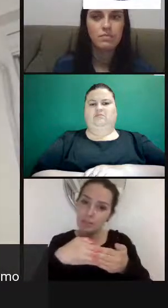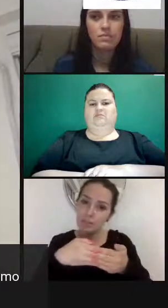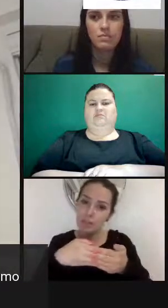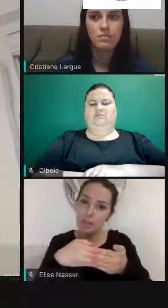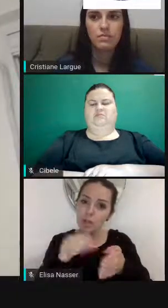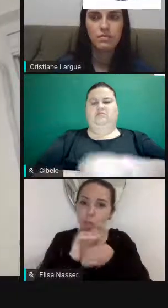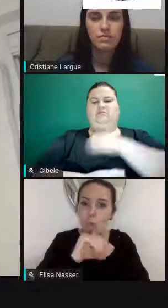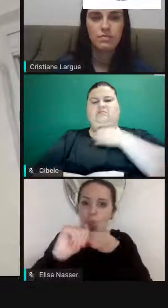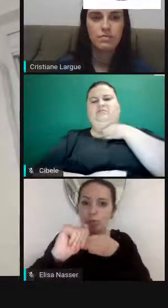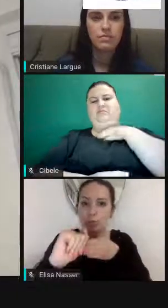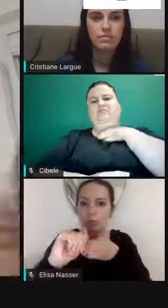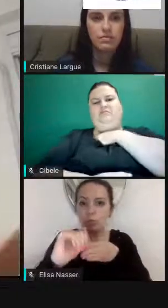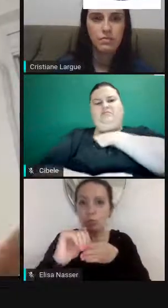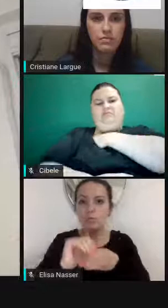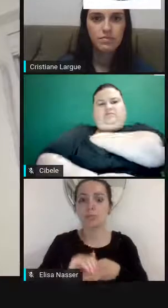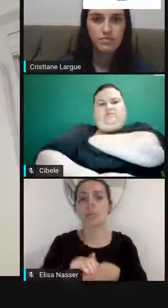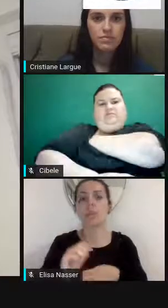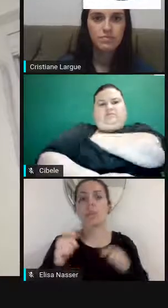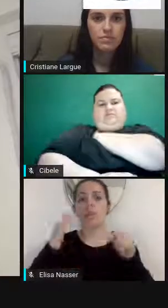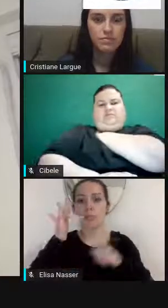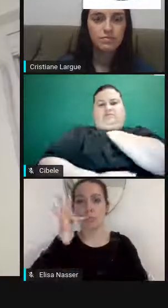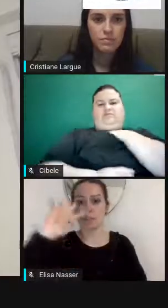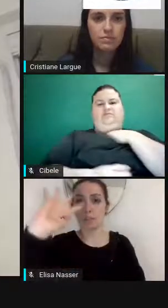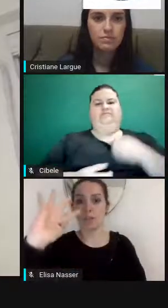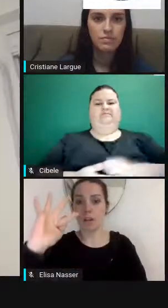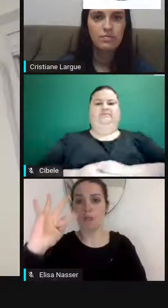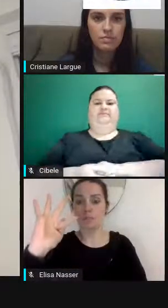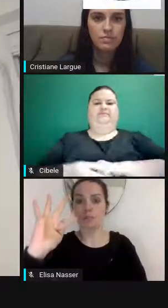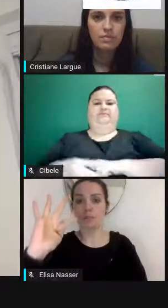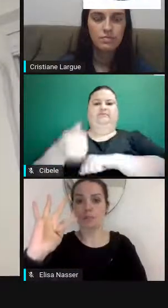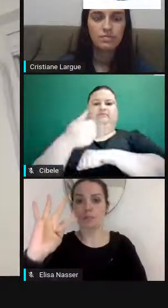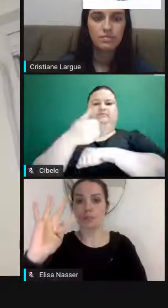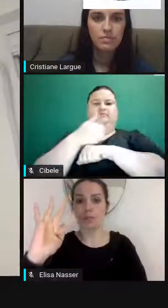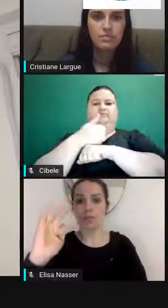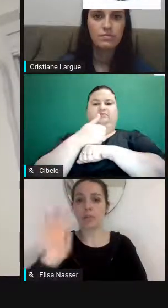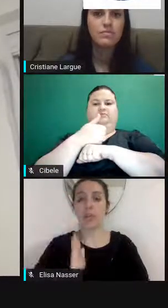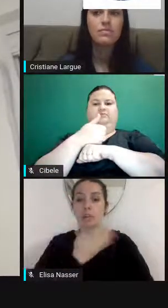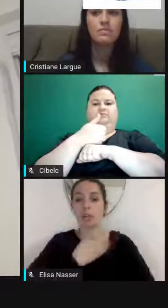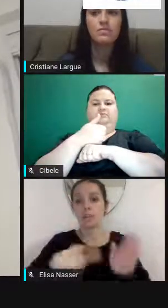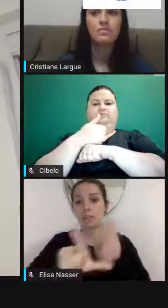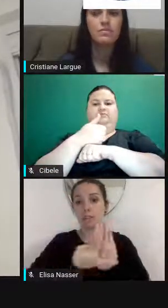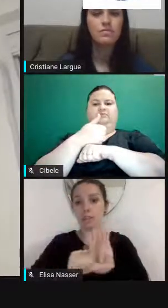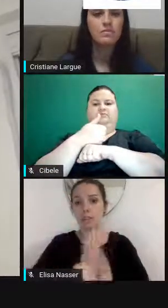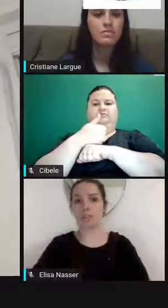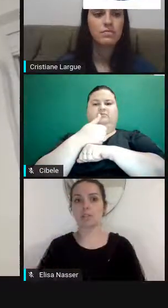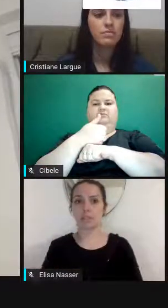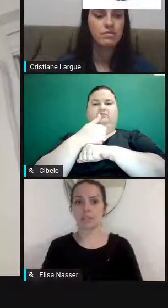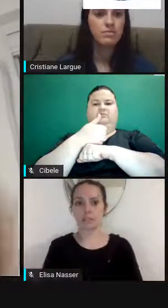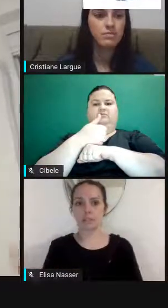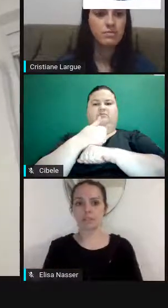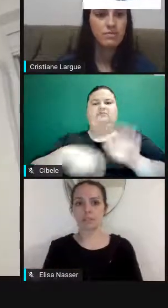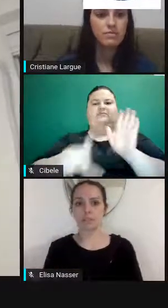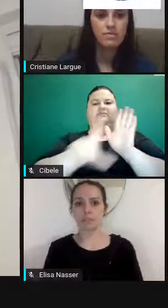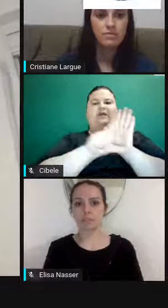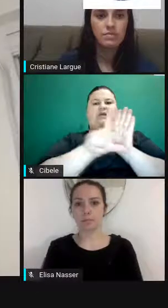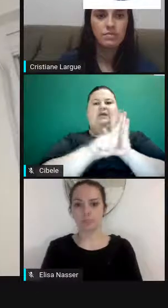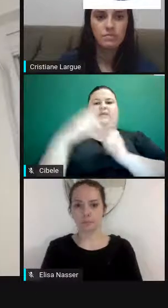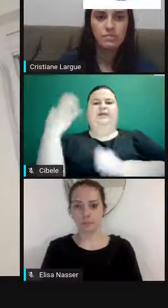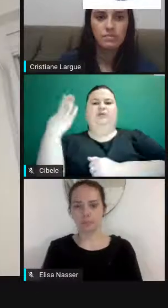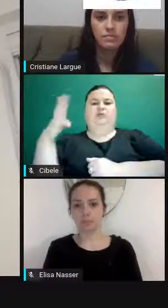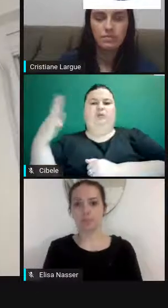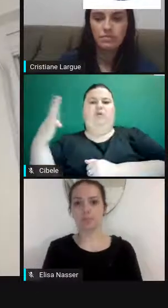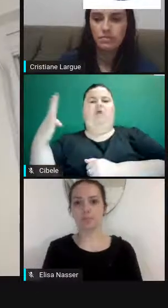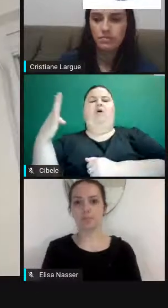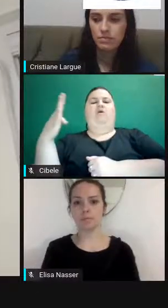sabe o conselho muitas vezes o Conselho Federal a nossa a legislação profissional do biólogo como tá muito